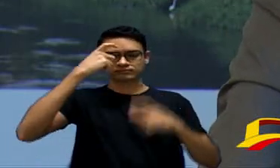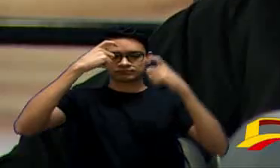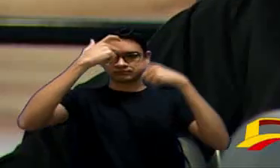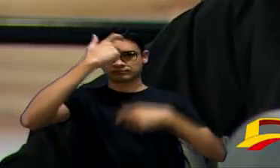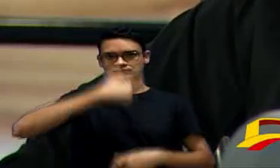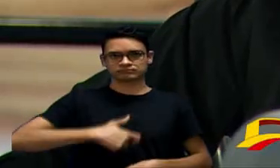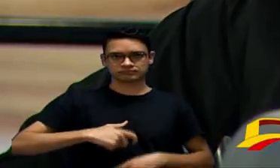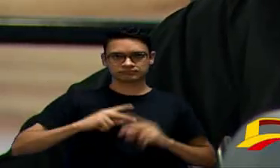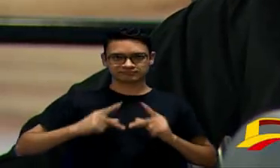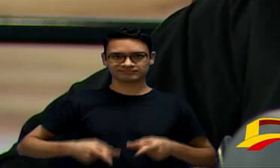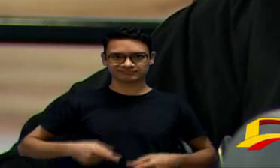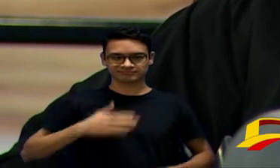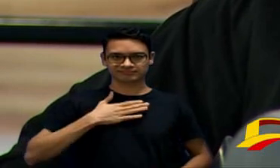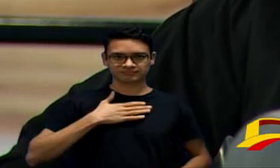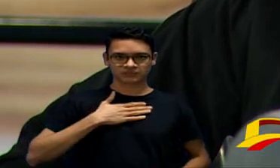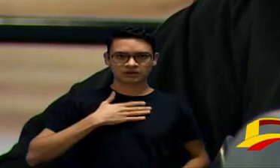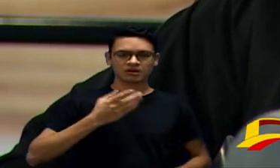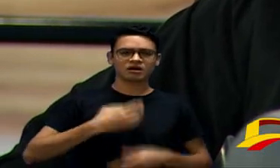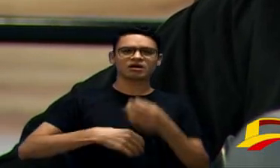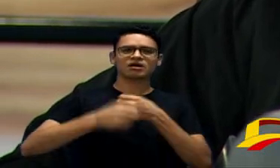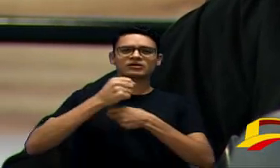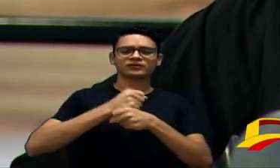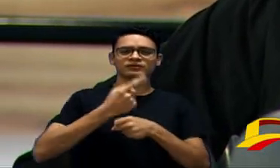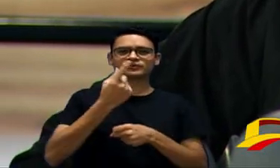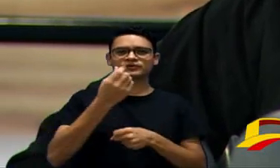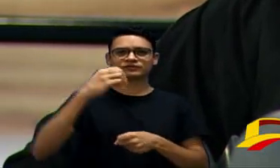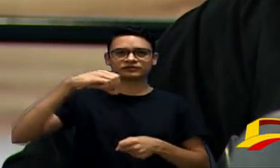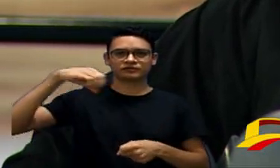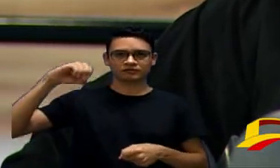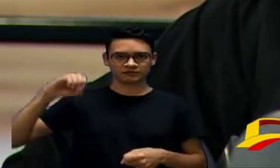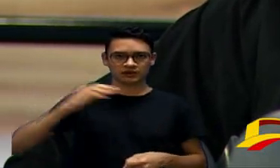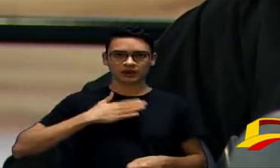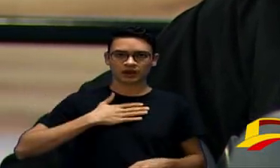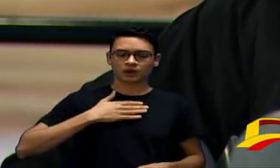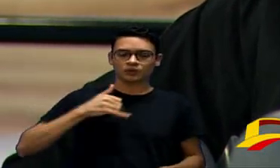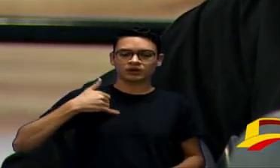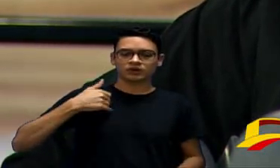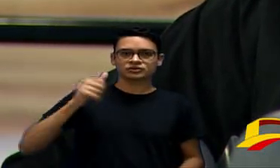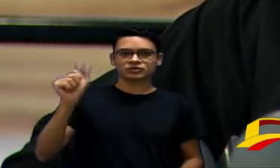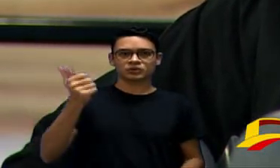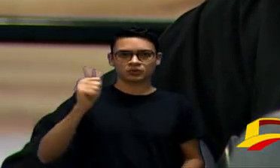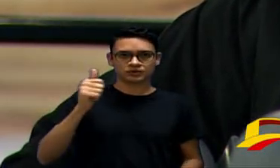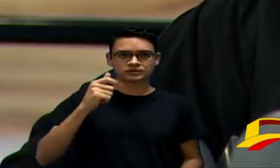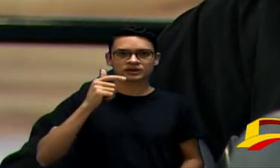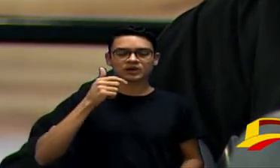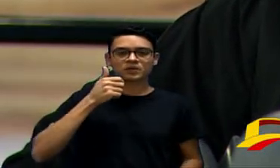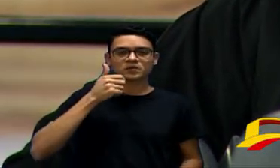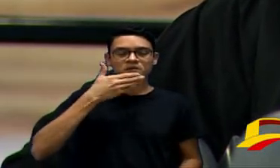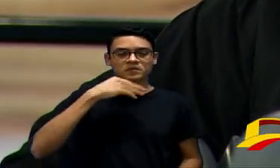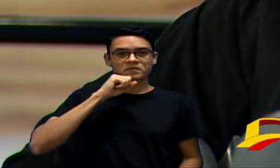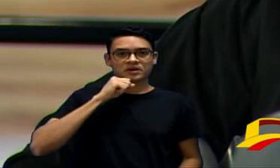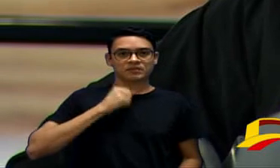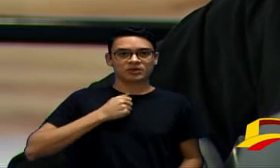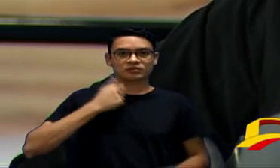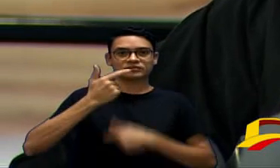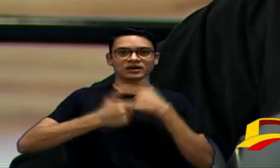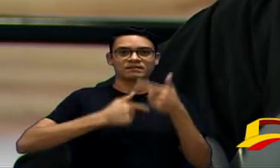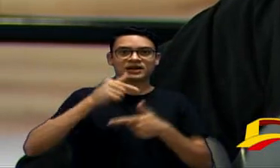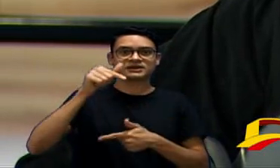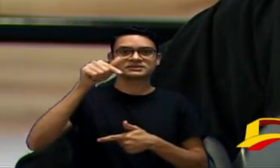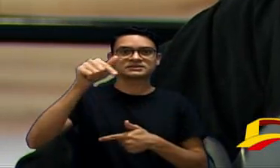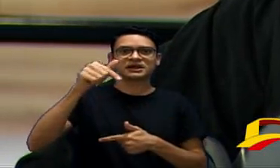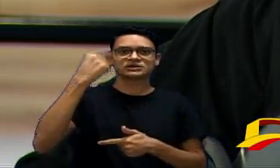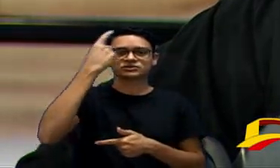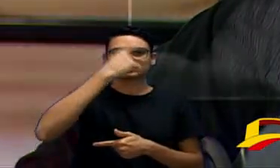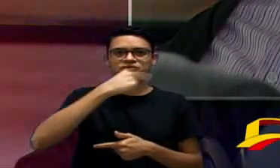eu lembro que em 1990, tinha 11 anos de idade, ele trabalhava motorista de ônibus, fazia 7 horas de turno, chegava